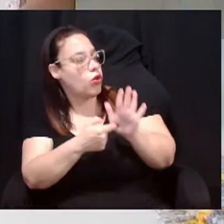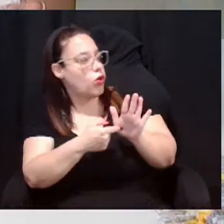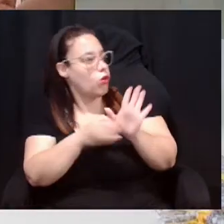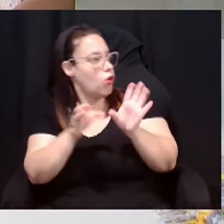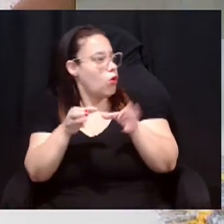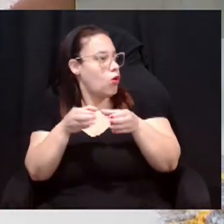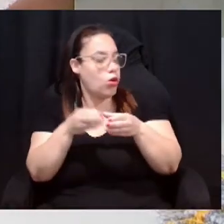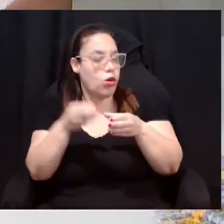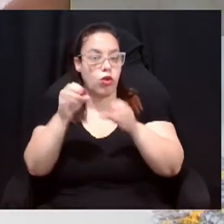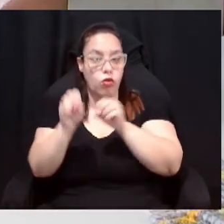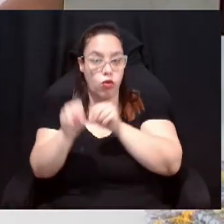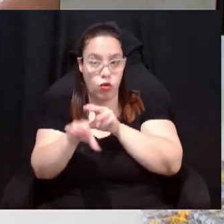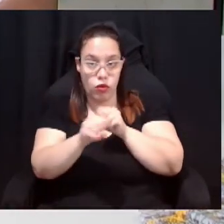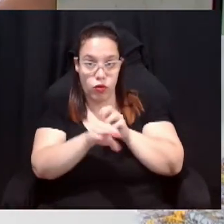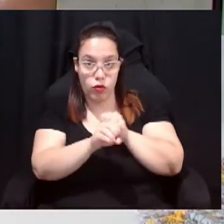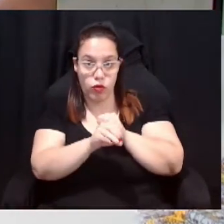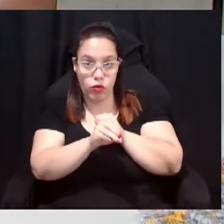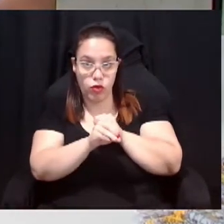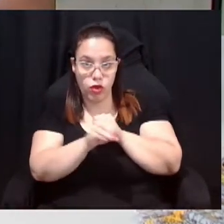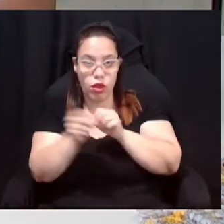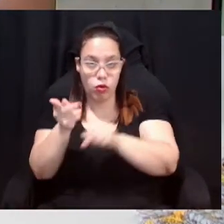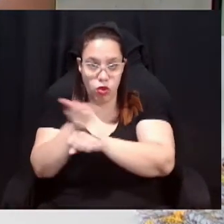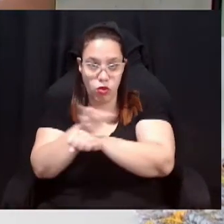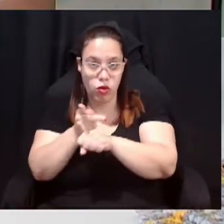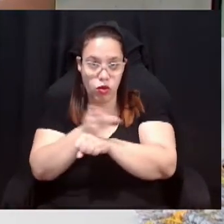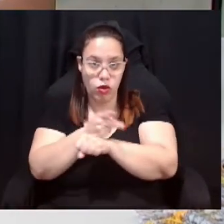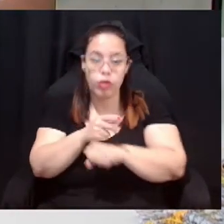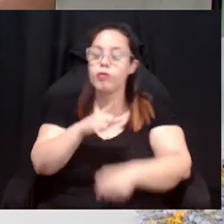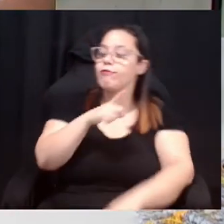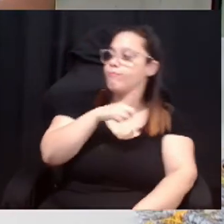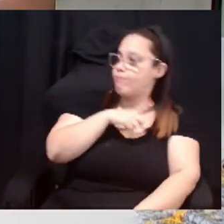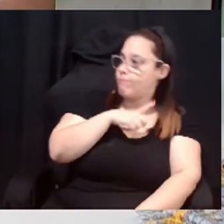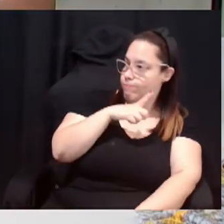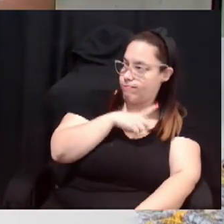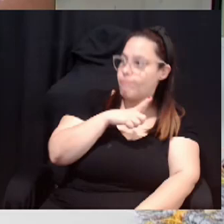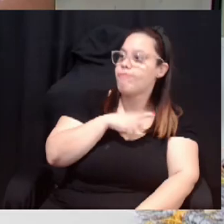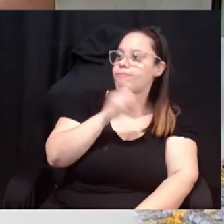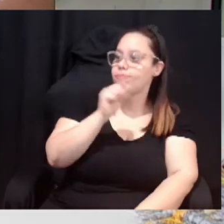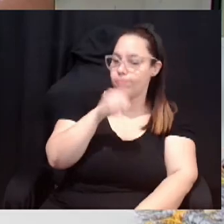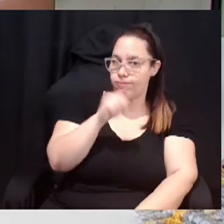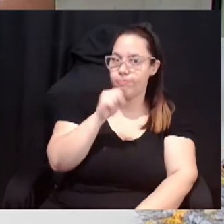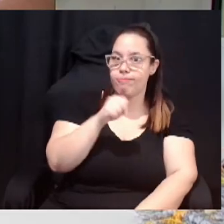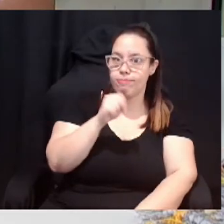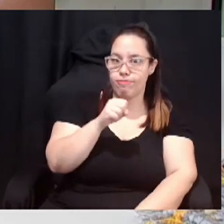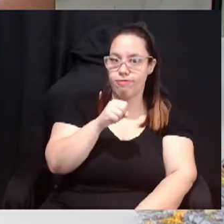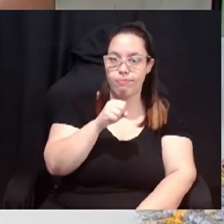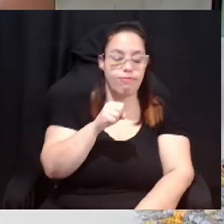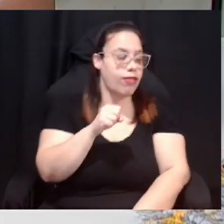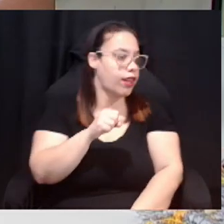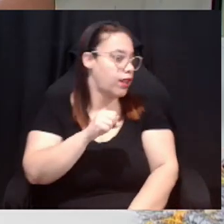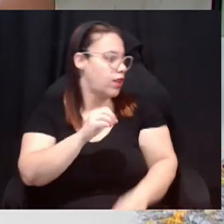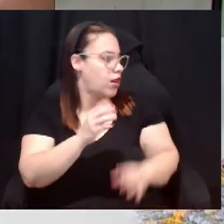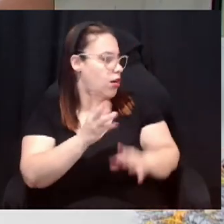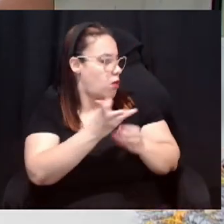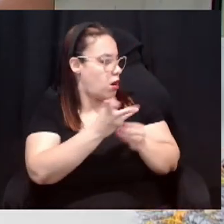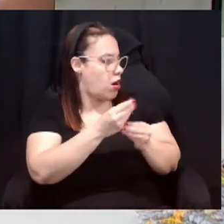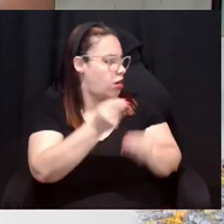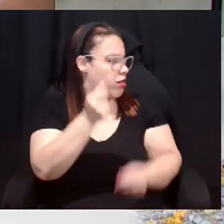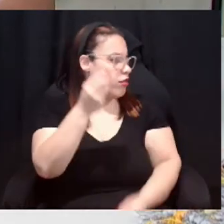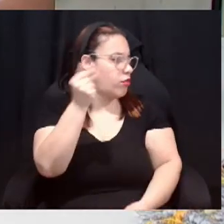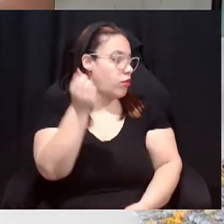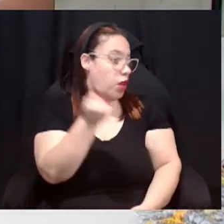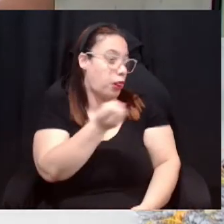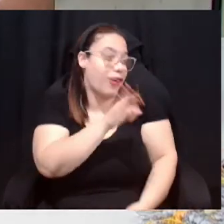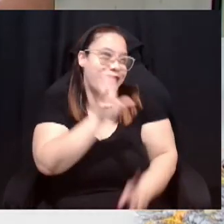ensina, tem muita procura? Tem bastante. É uma arte antiga, mas é moderna, assim, porque